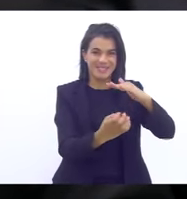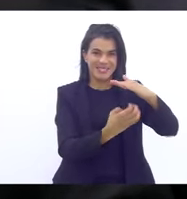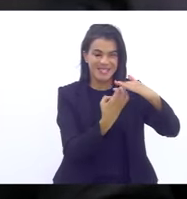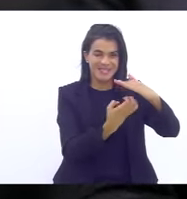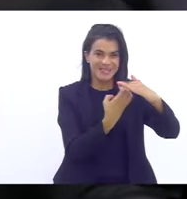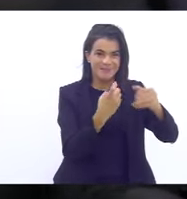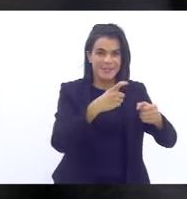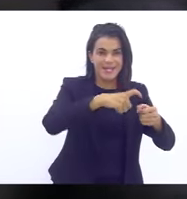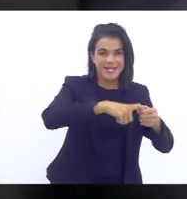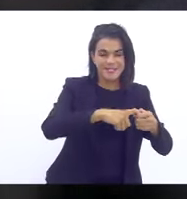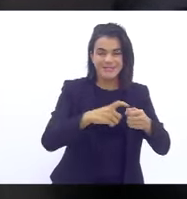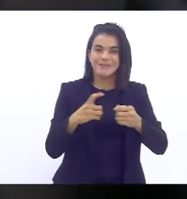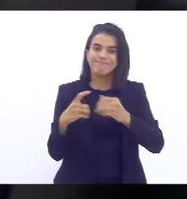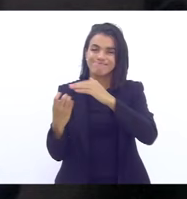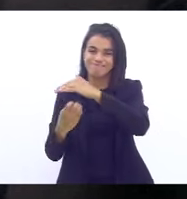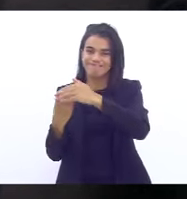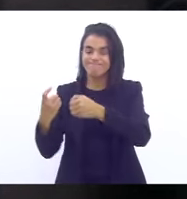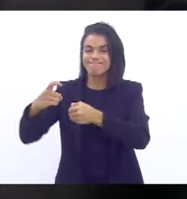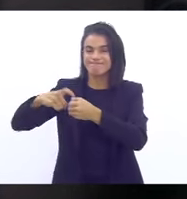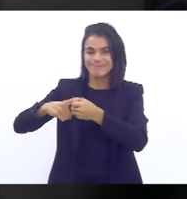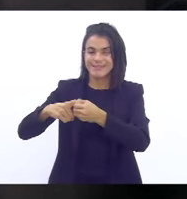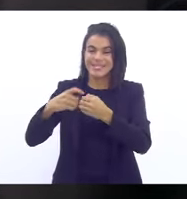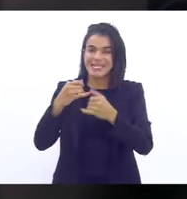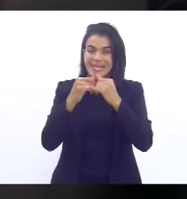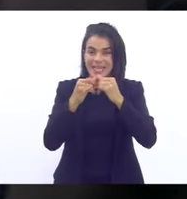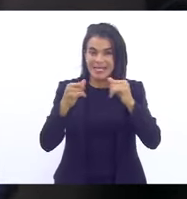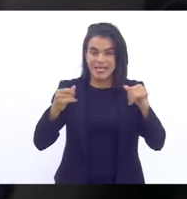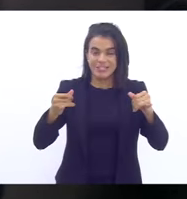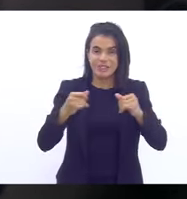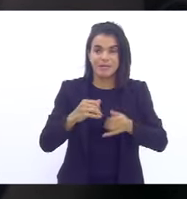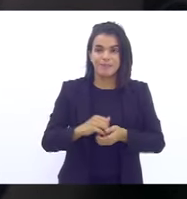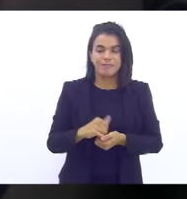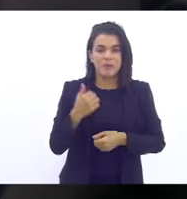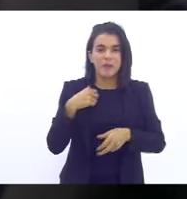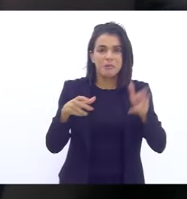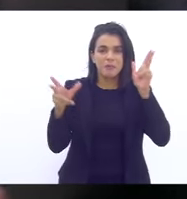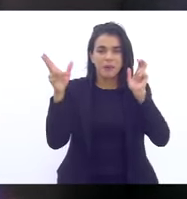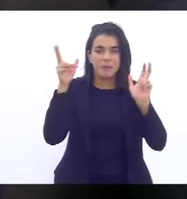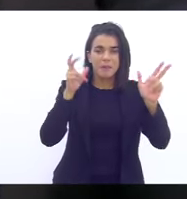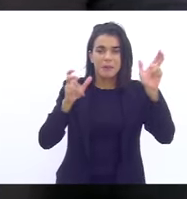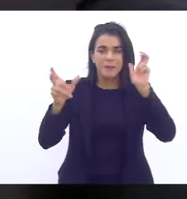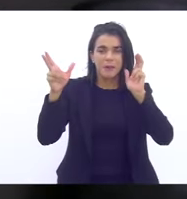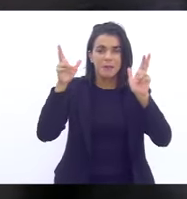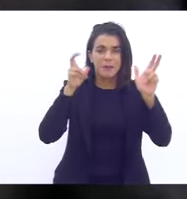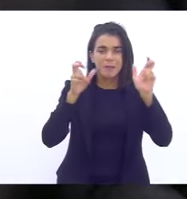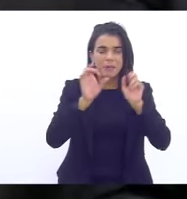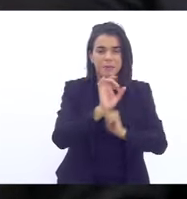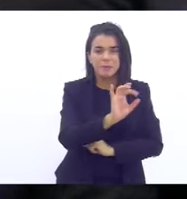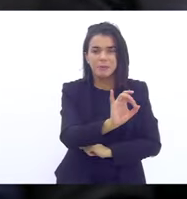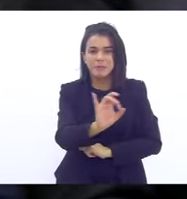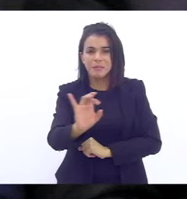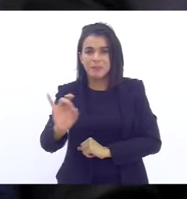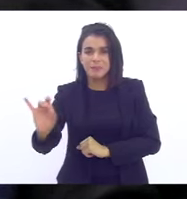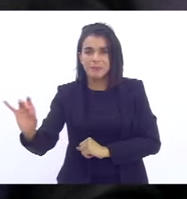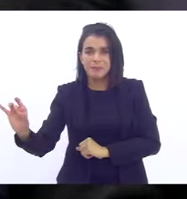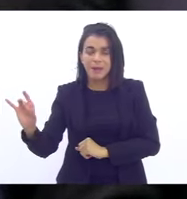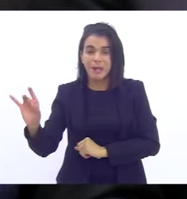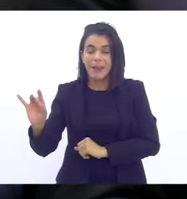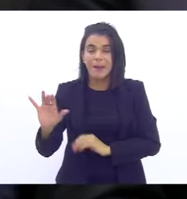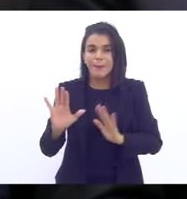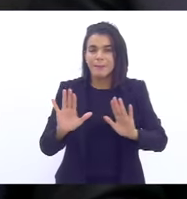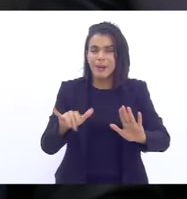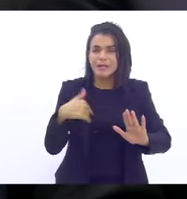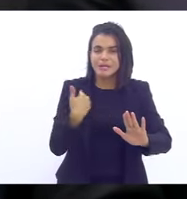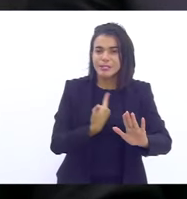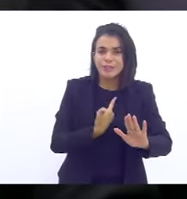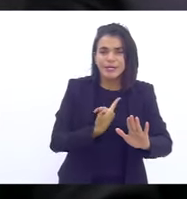energia elétrica. Olha, basicamente eu escutei todos. Na verdade, a gente está